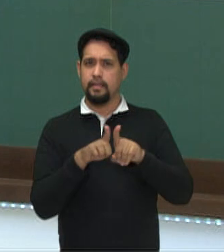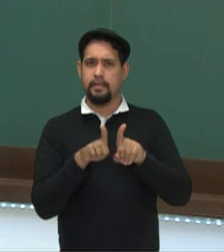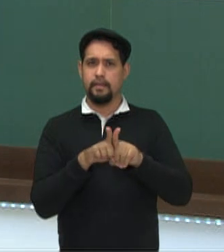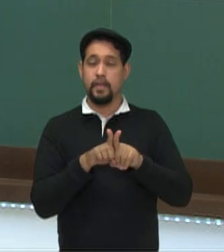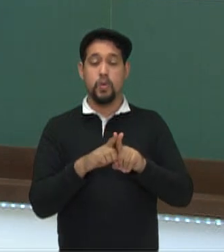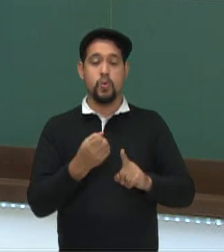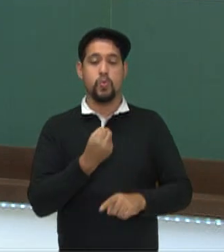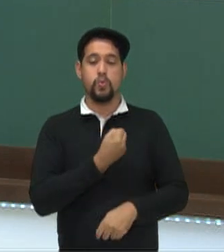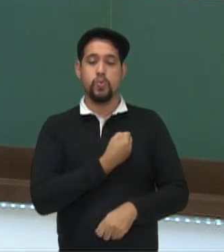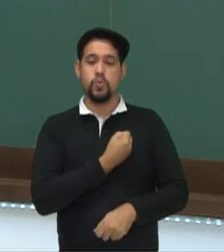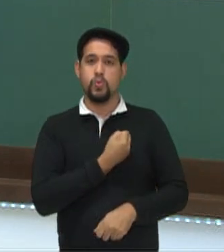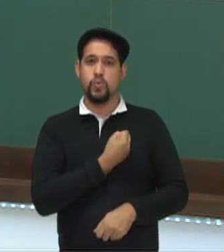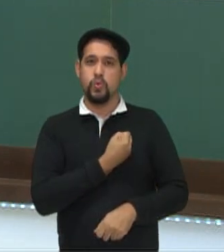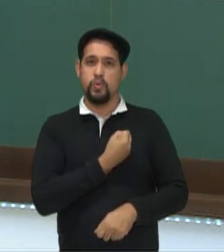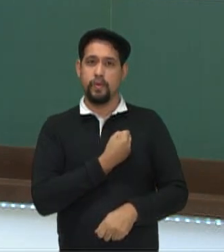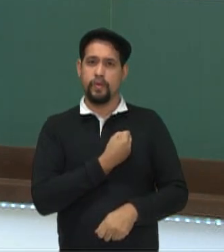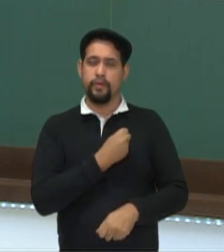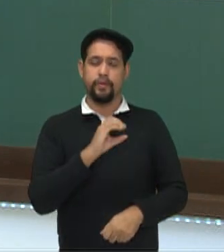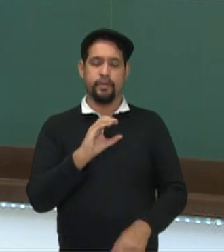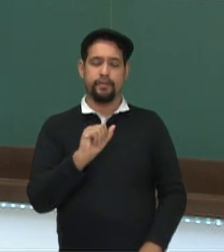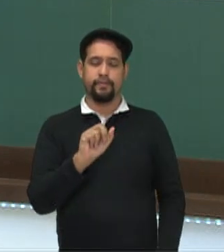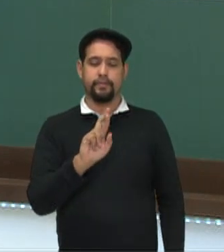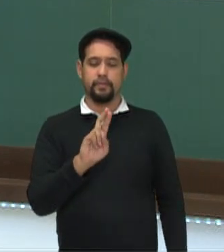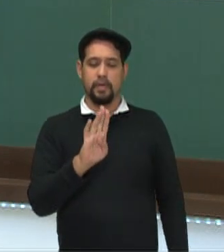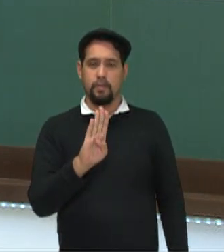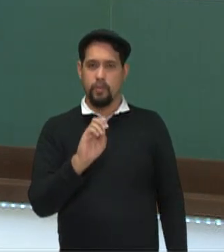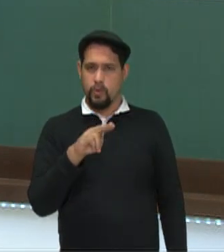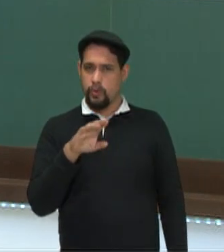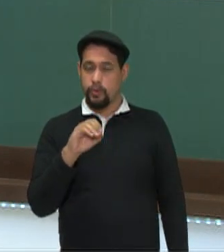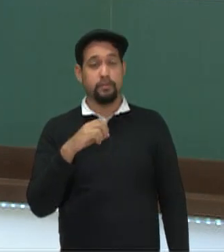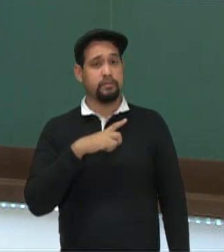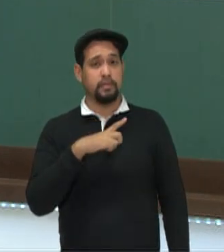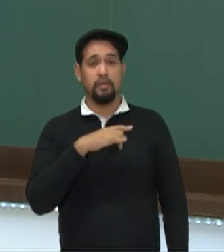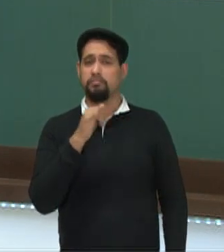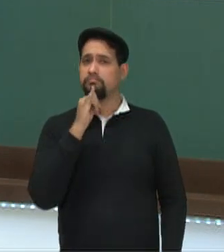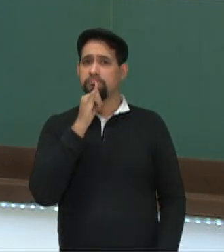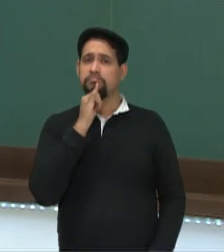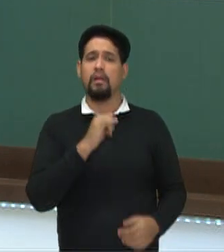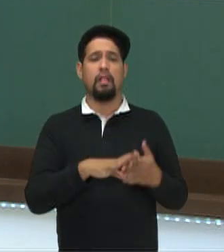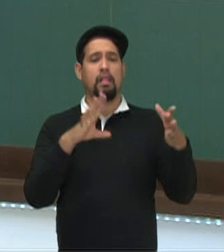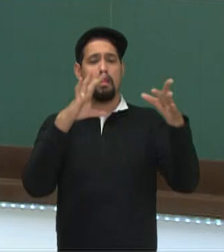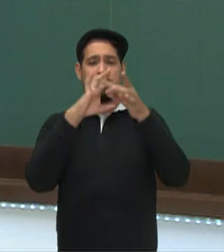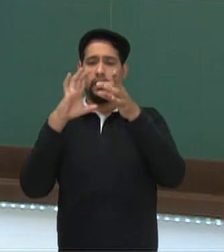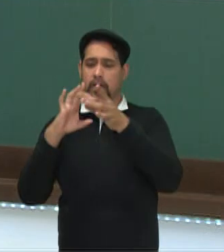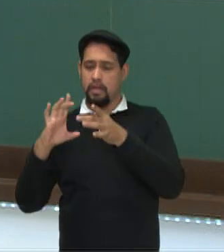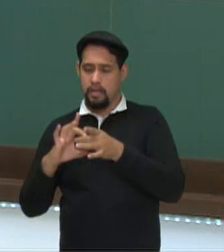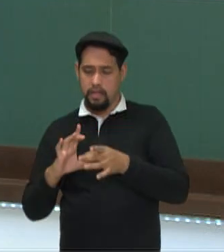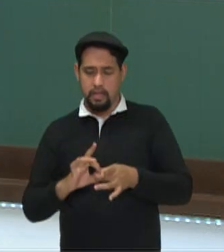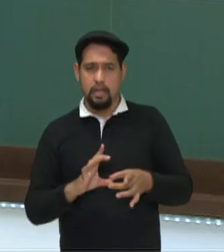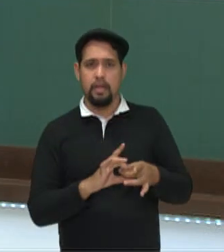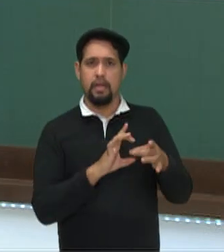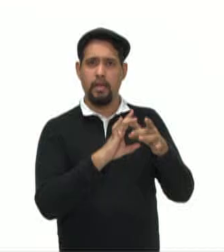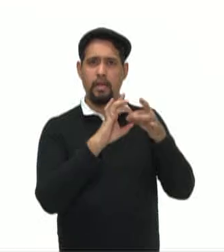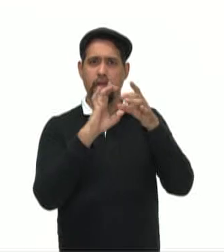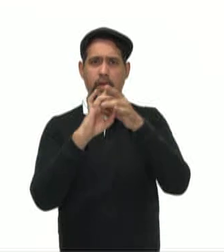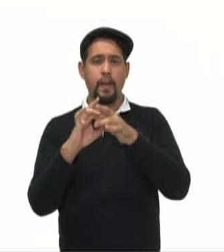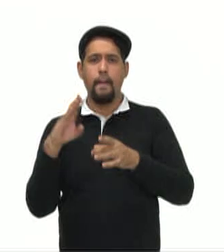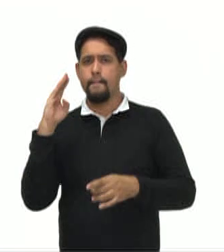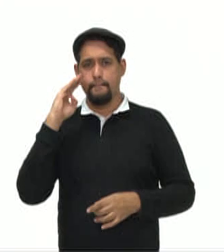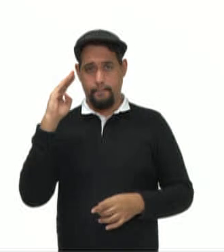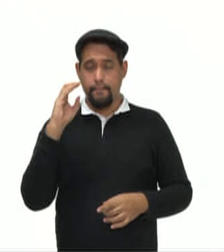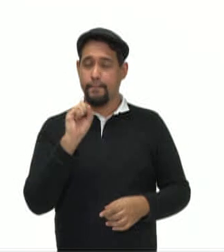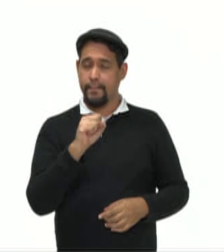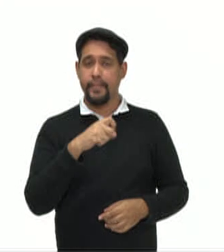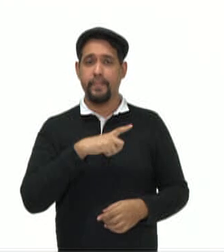maior número de carbonos possíveis. Então, a cadeia carbônica vai ser esta aqui, a cadeia carbônica